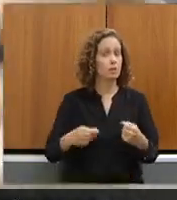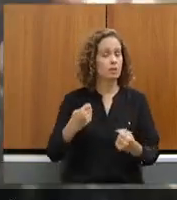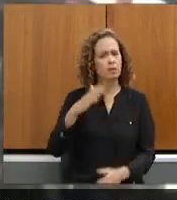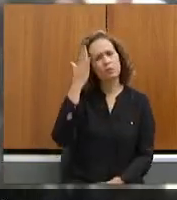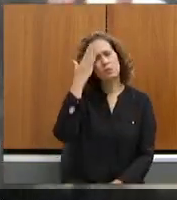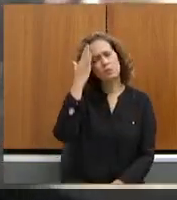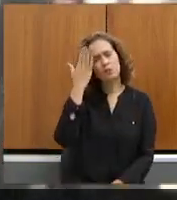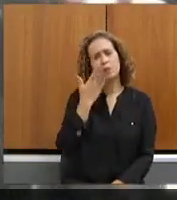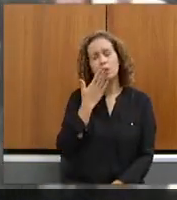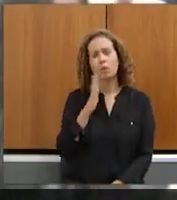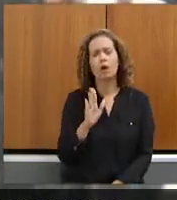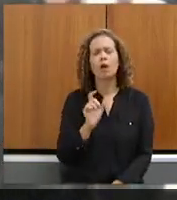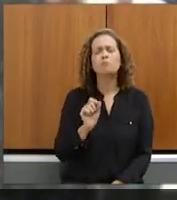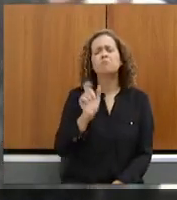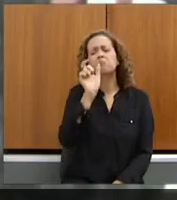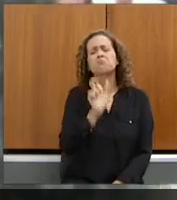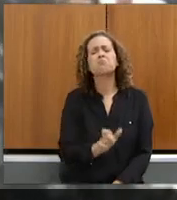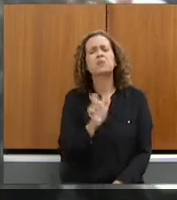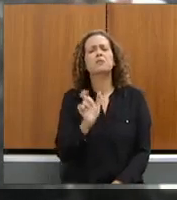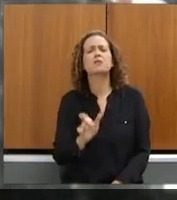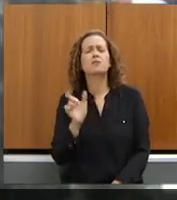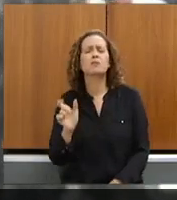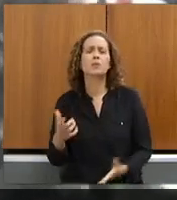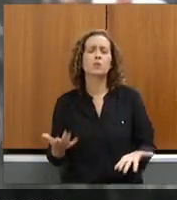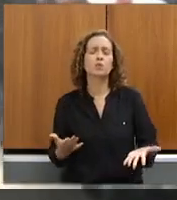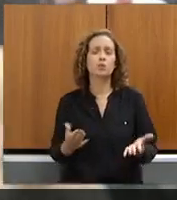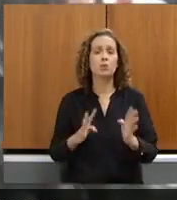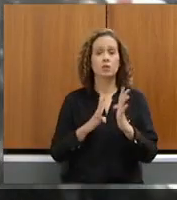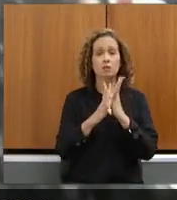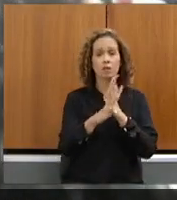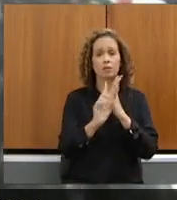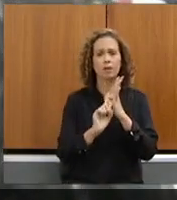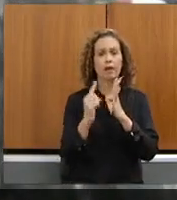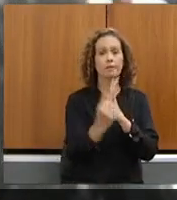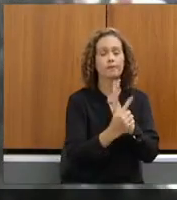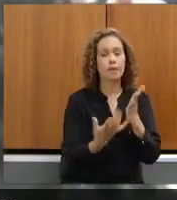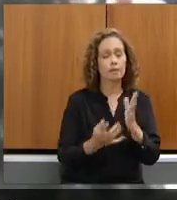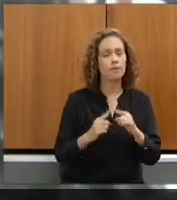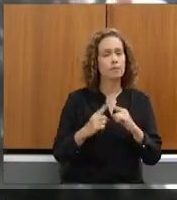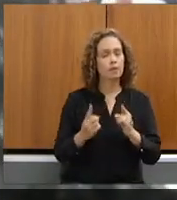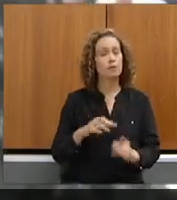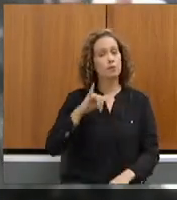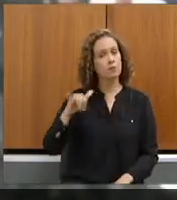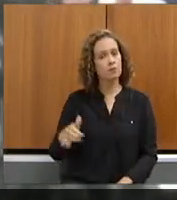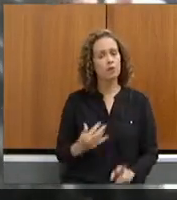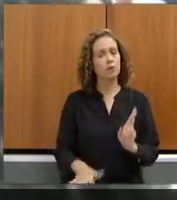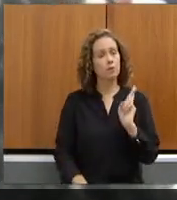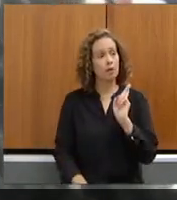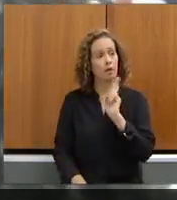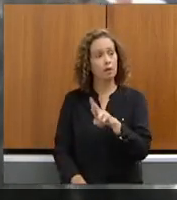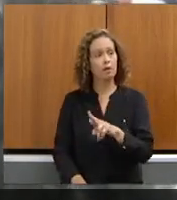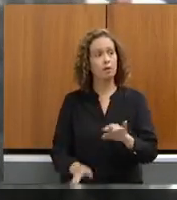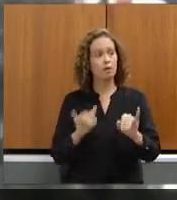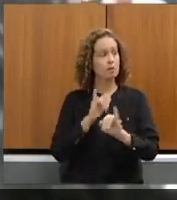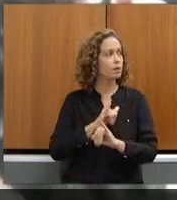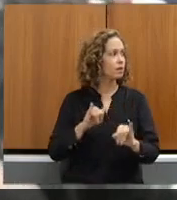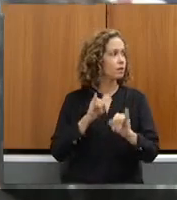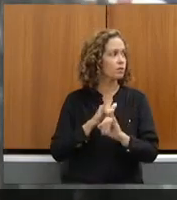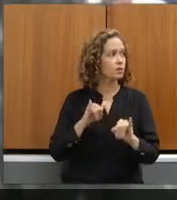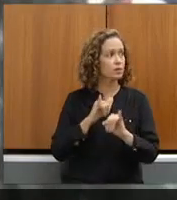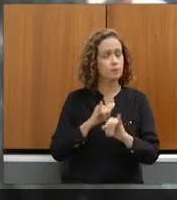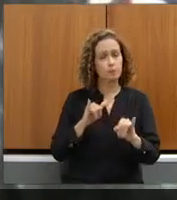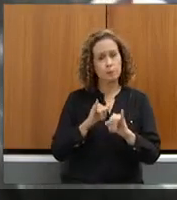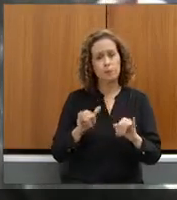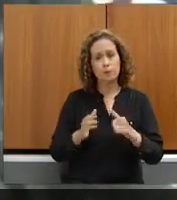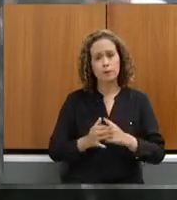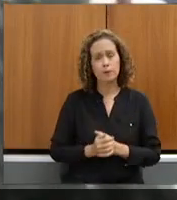foi isso jeito que foi você quer dizer também que a secretaria está fazendo é um